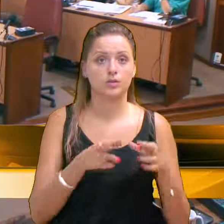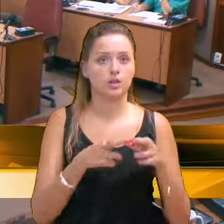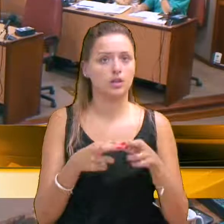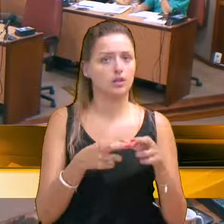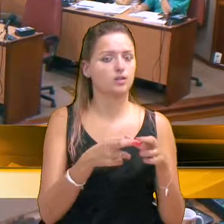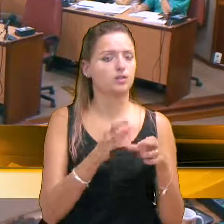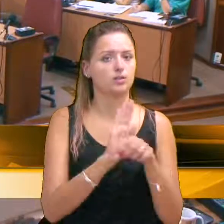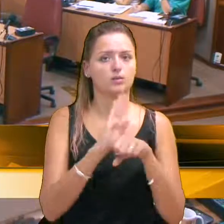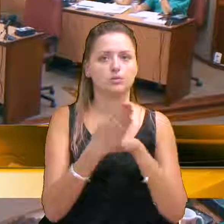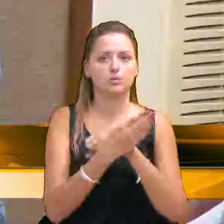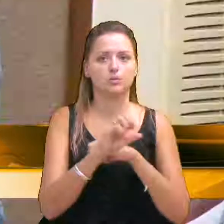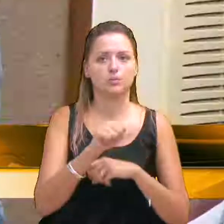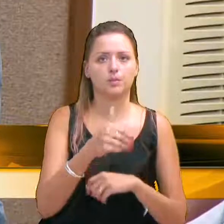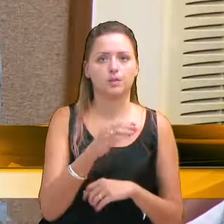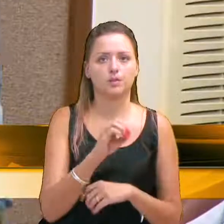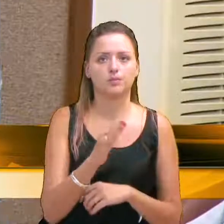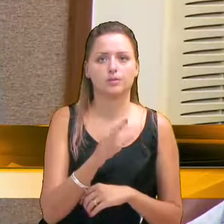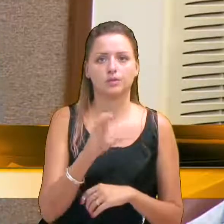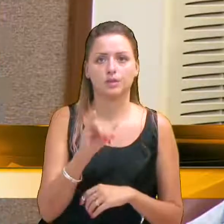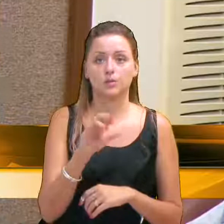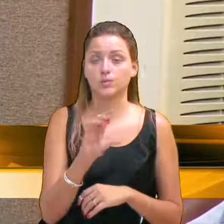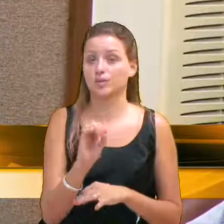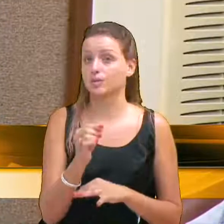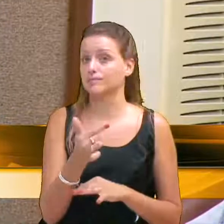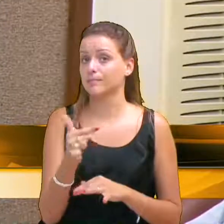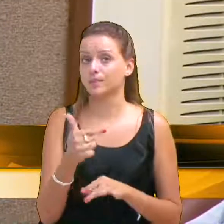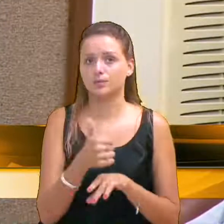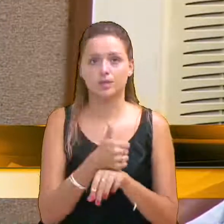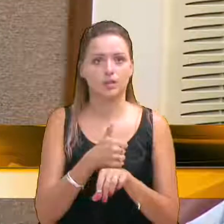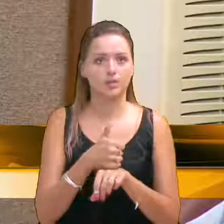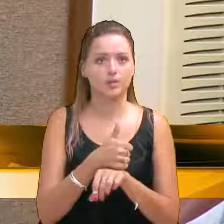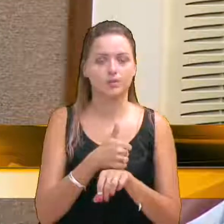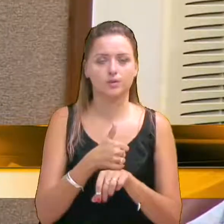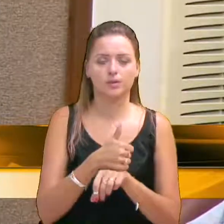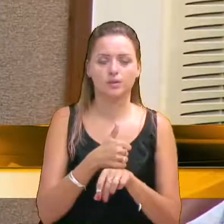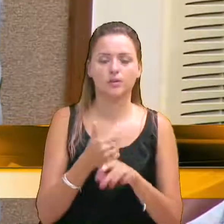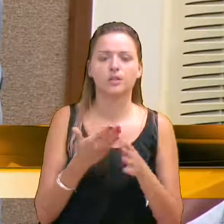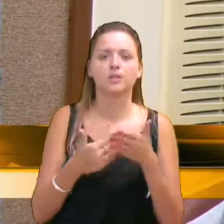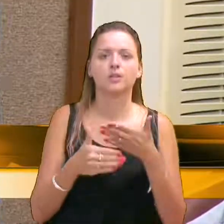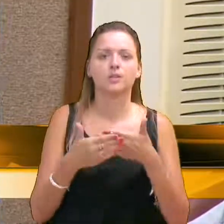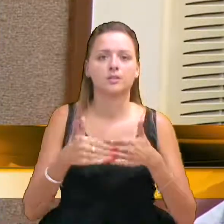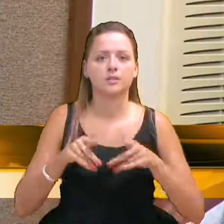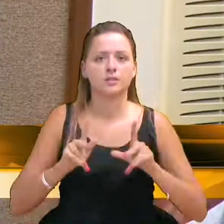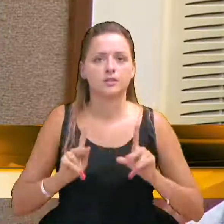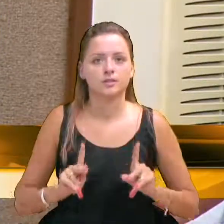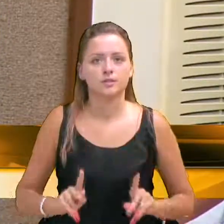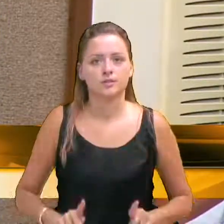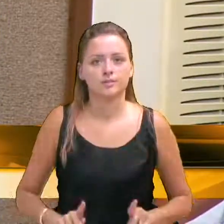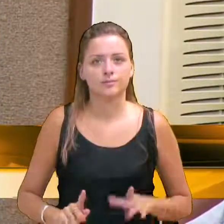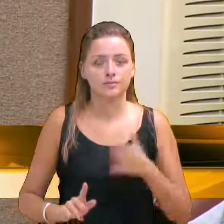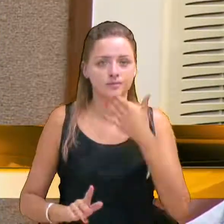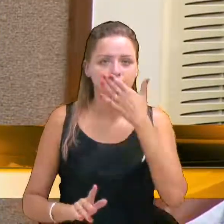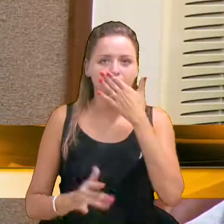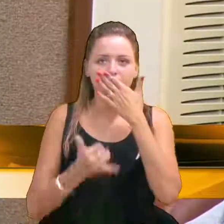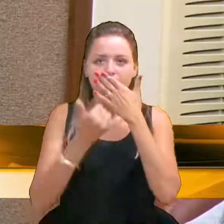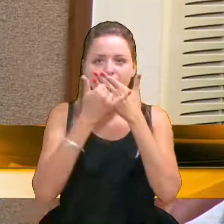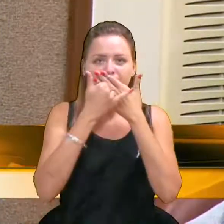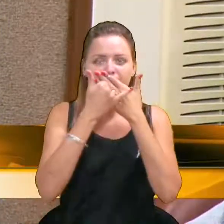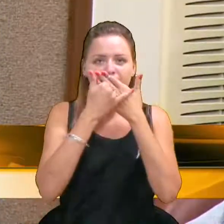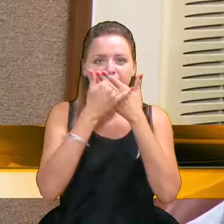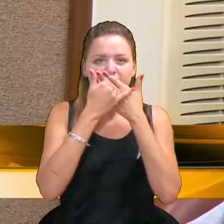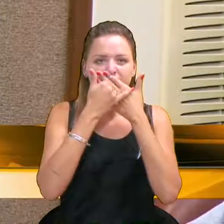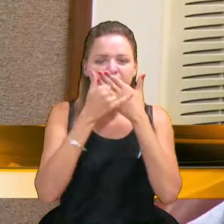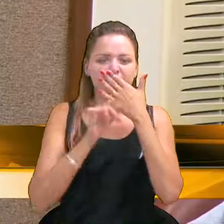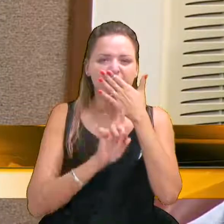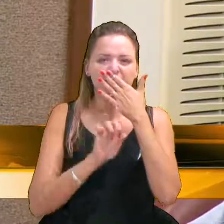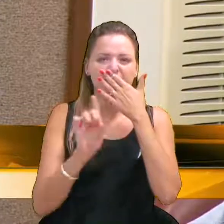Ciro está carecendo desse profissional, onde que as pessoas têm ido até o posto e não